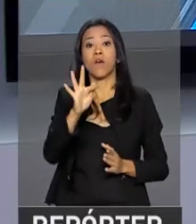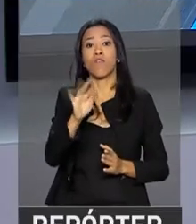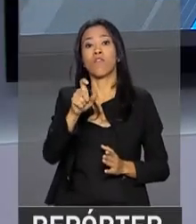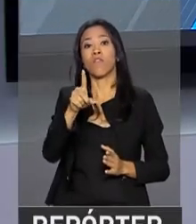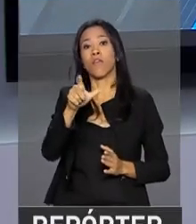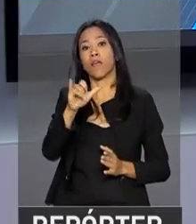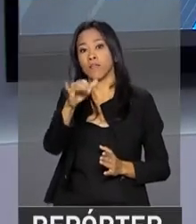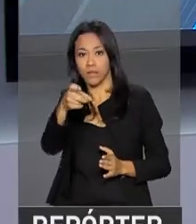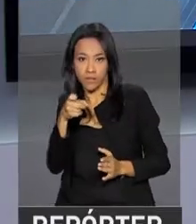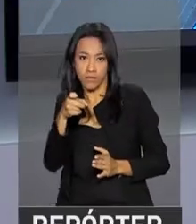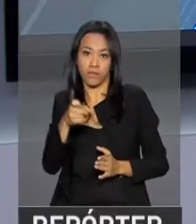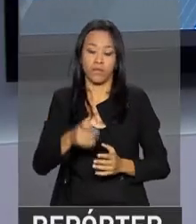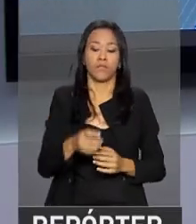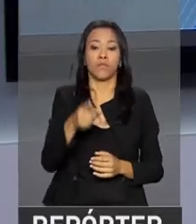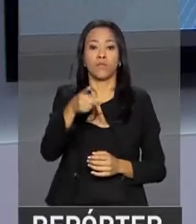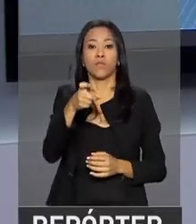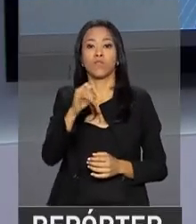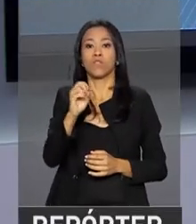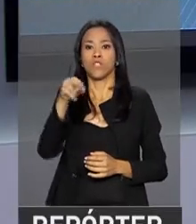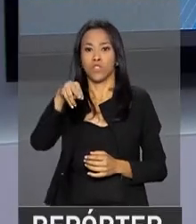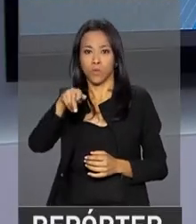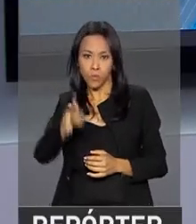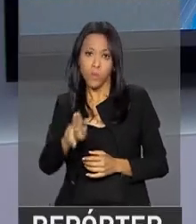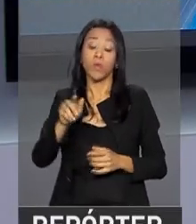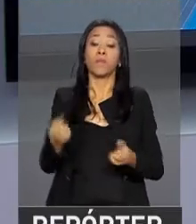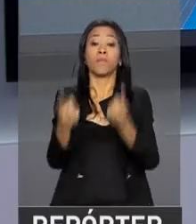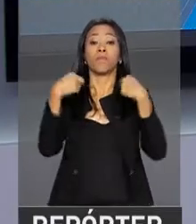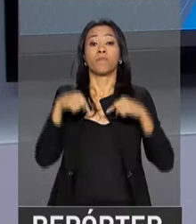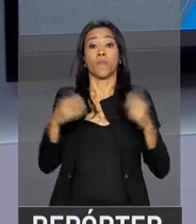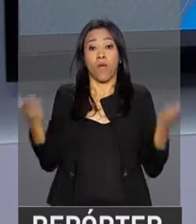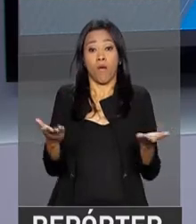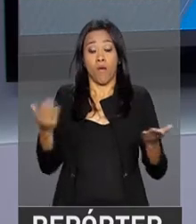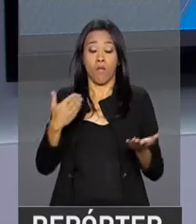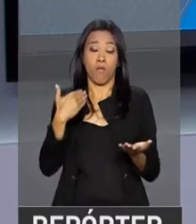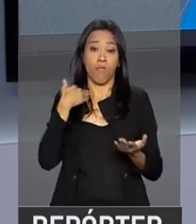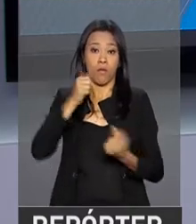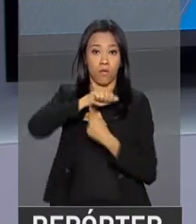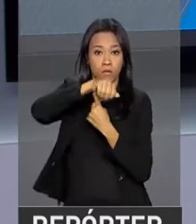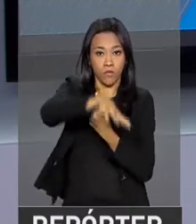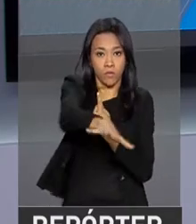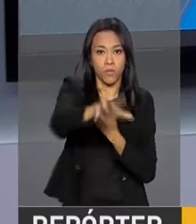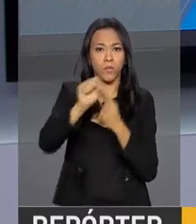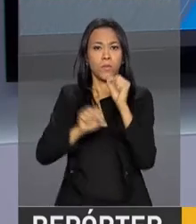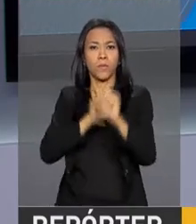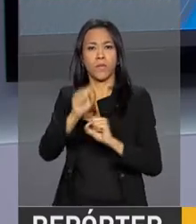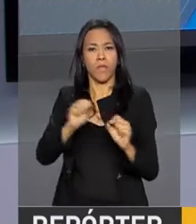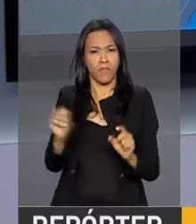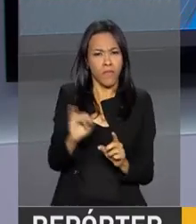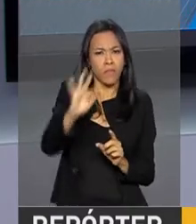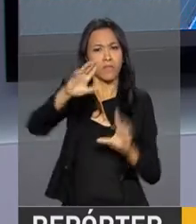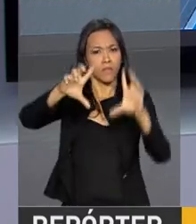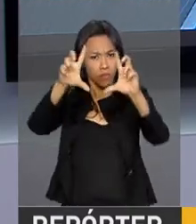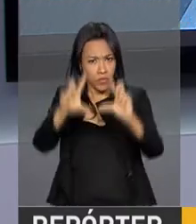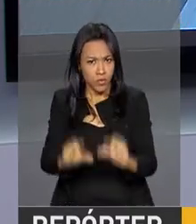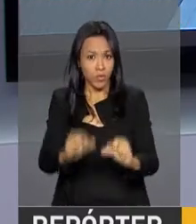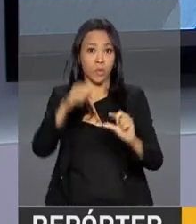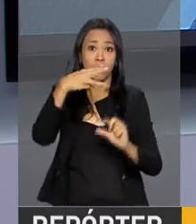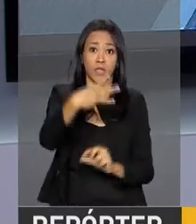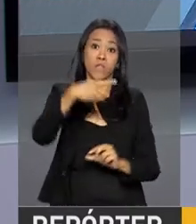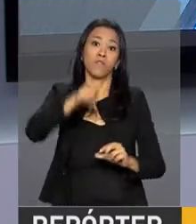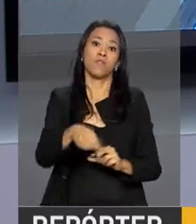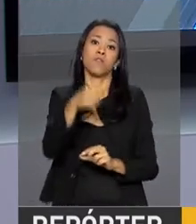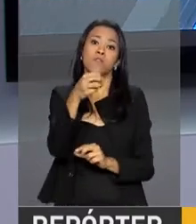central divulgou o boletim focus com as projeções do mercado financeiro a expectativa de inflação caiu de